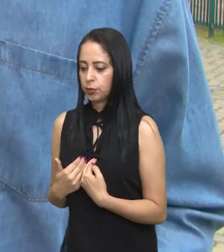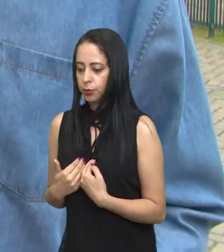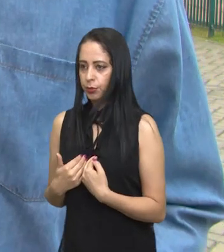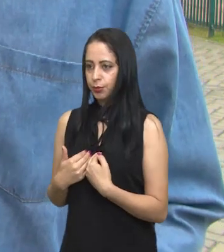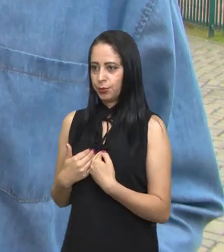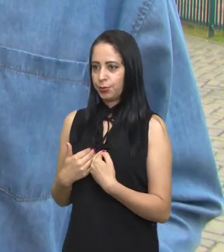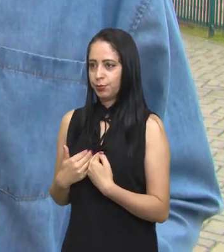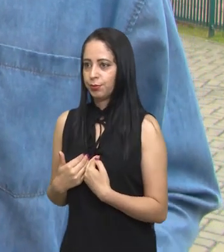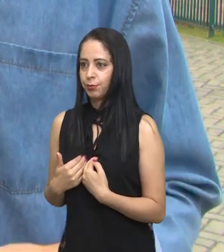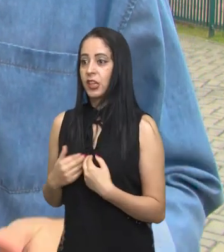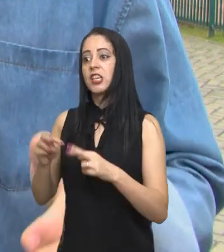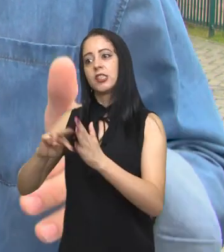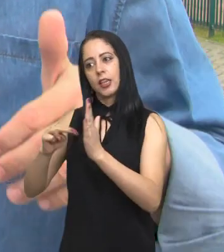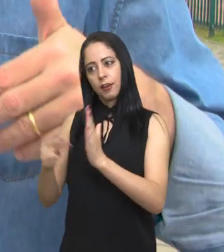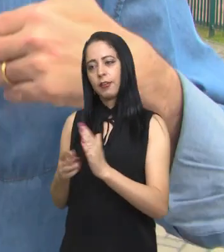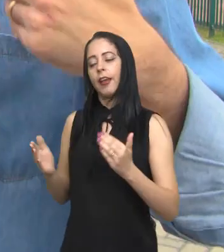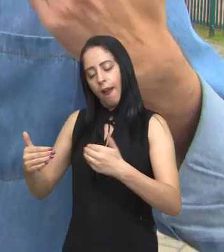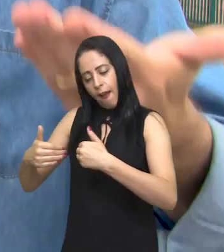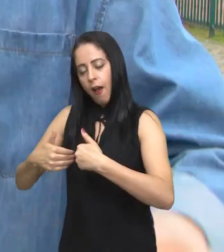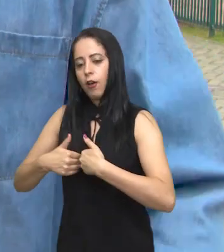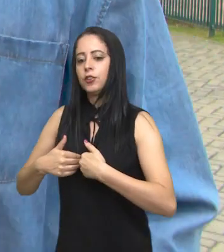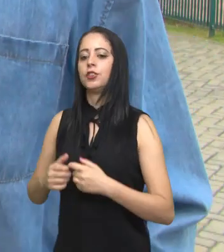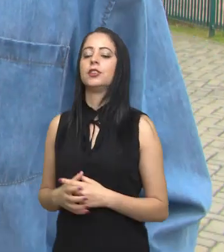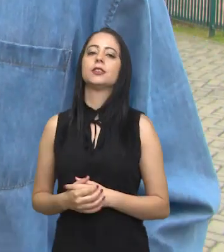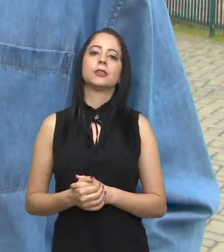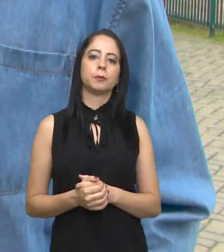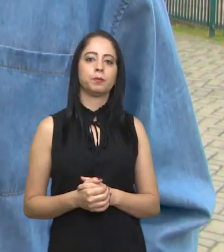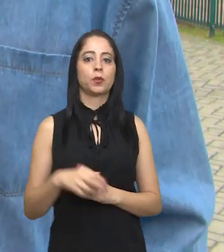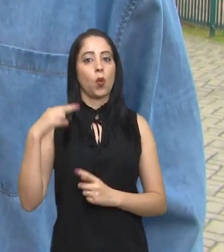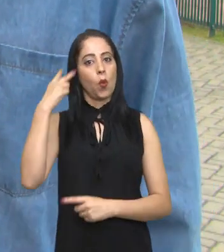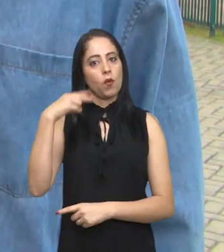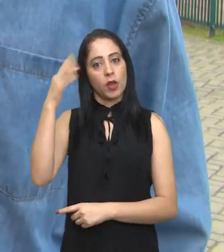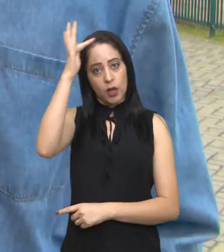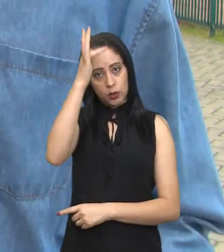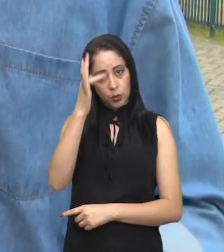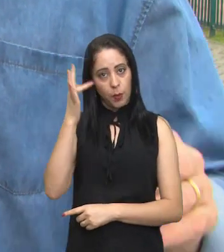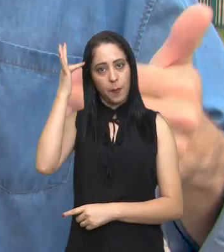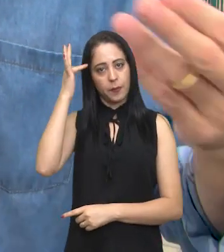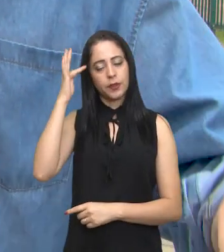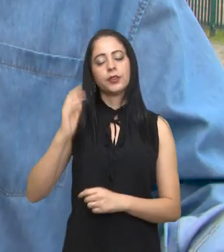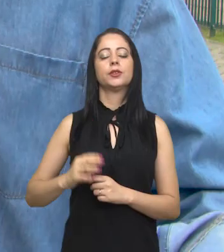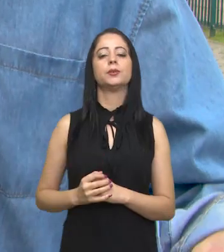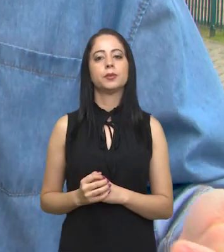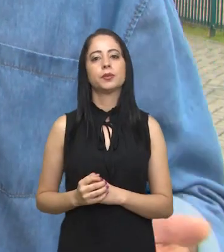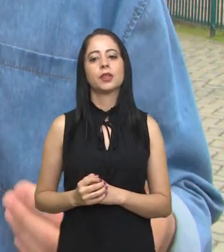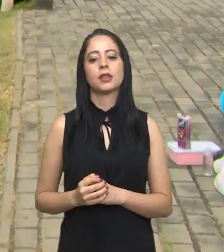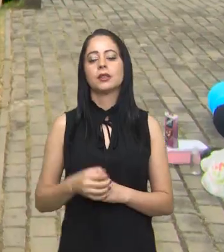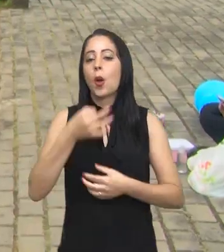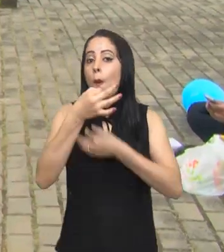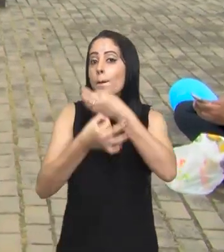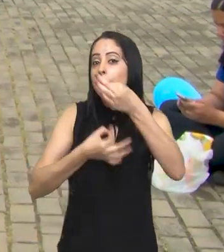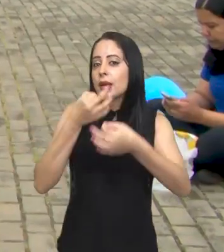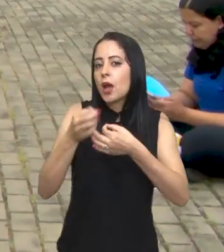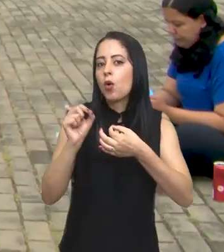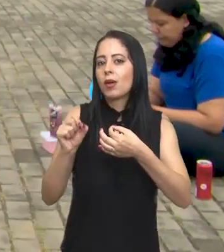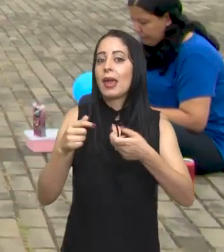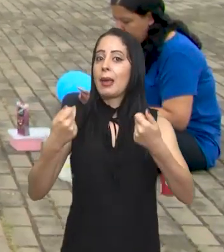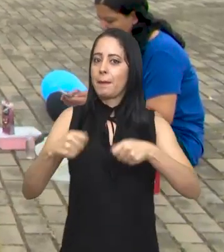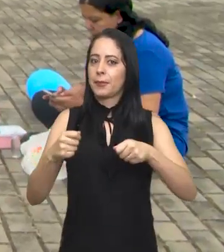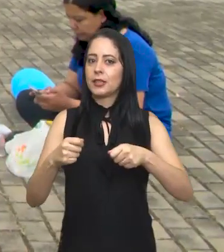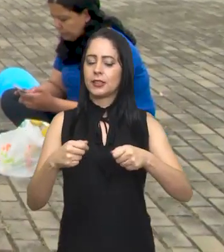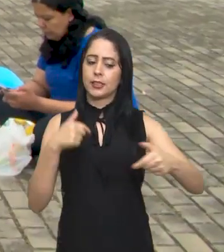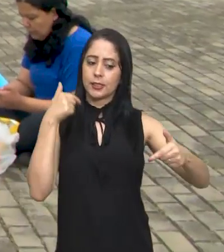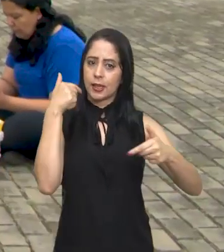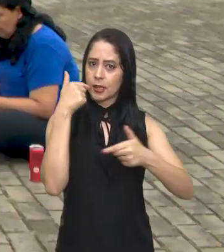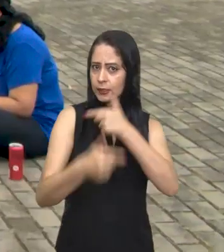mãos para o vereador Fernando petiti que participa da frente parlamentar de apoio à pessoa com autismo a criação de